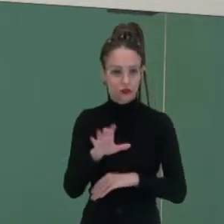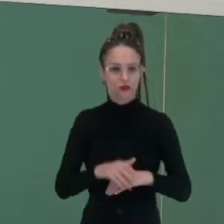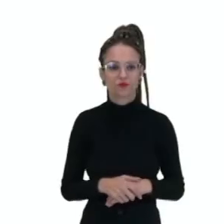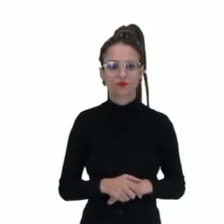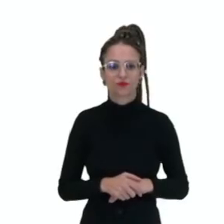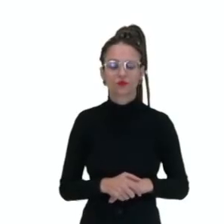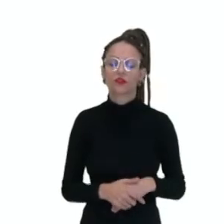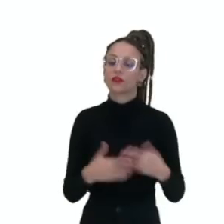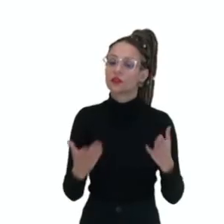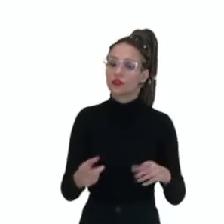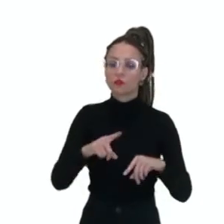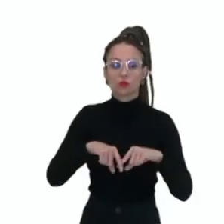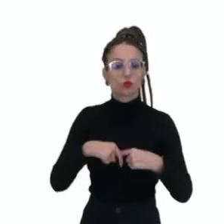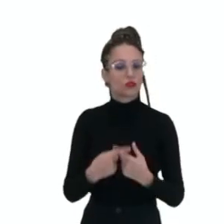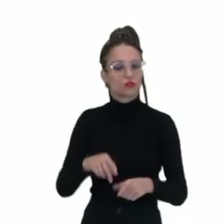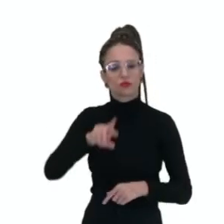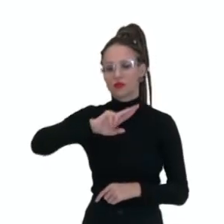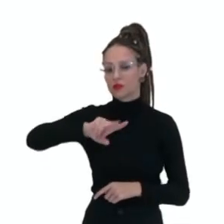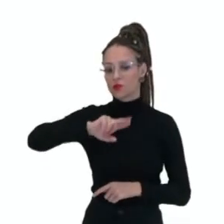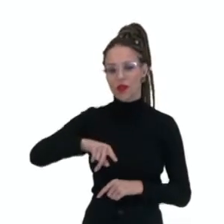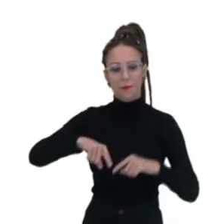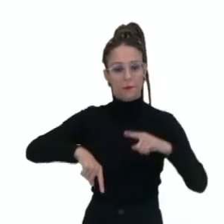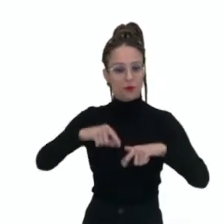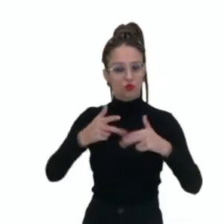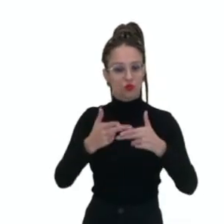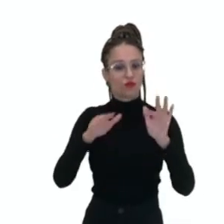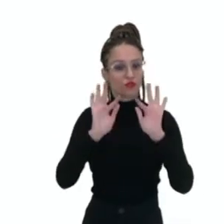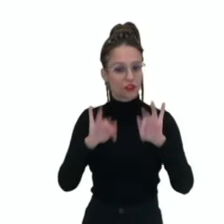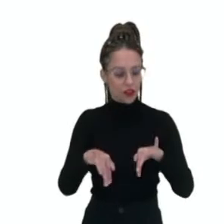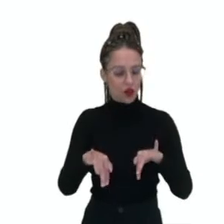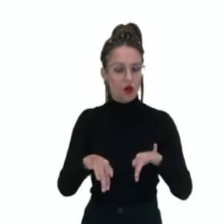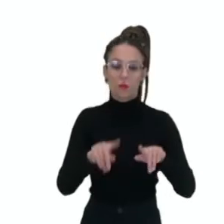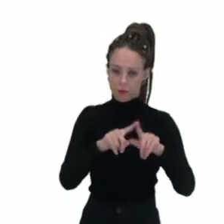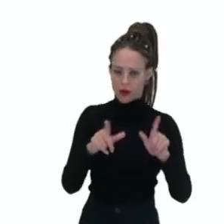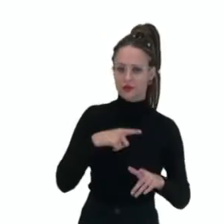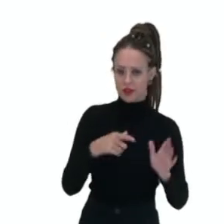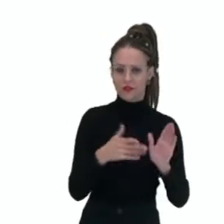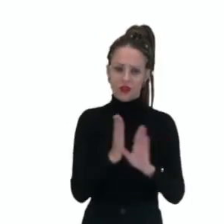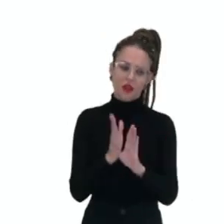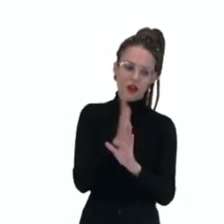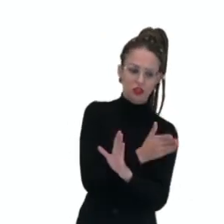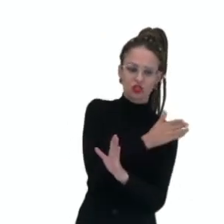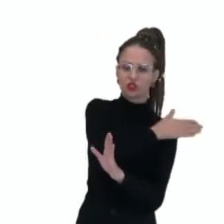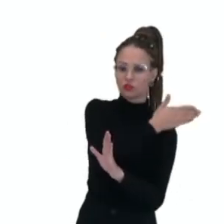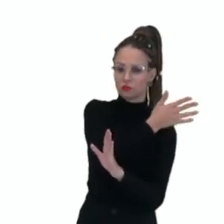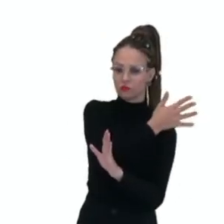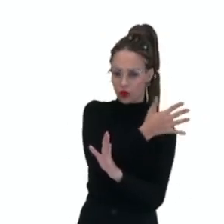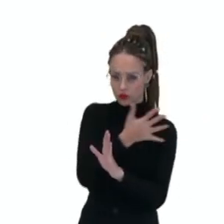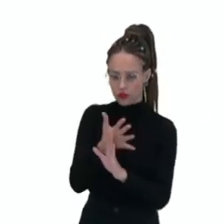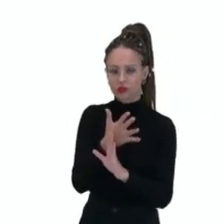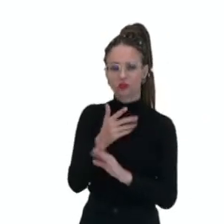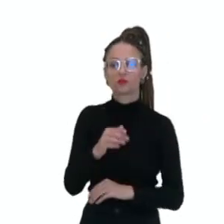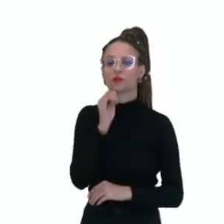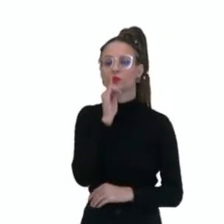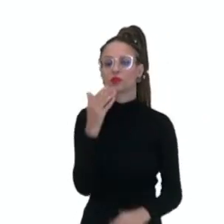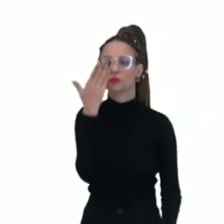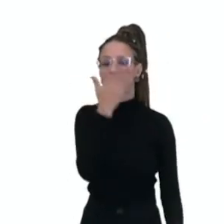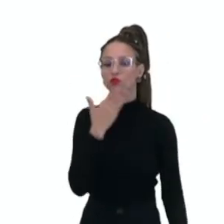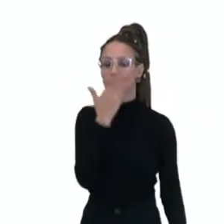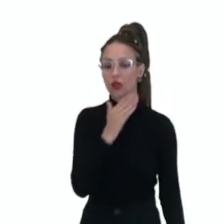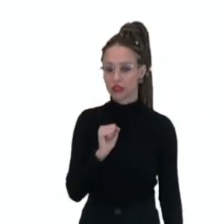né? Portanto, ele não é o produto final ainda, mas ele passou por um processo. Vamos pegar um exemplo, ó, um açúcar